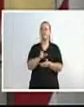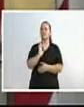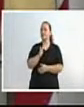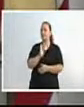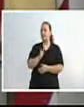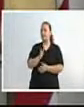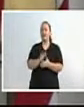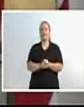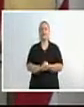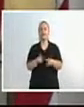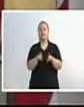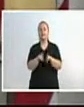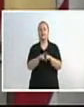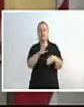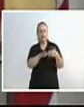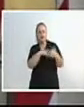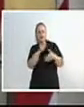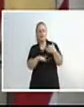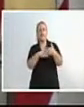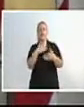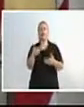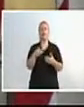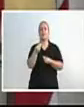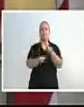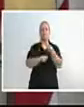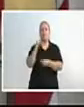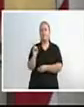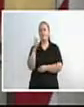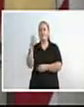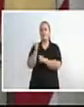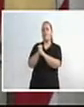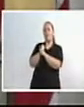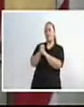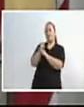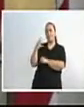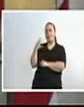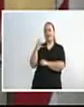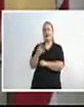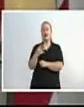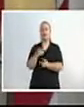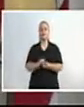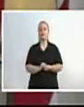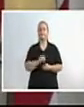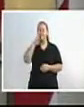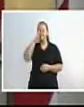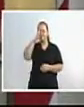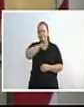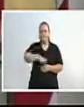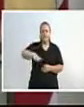sobre o desenvolvimento que aconteceu nesses últimos quatro anos, principalmente na